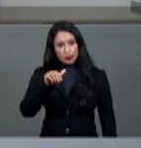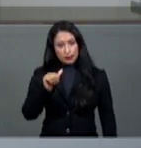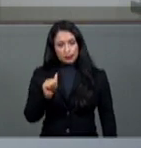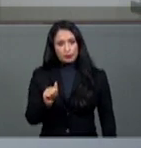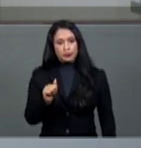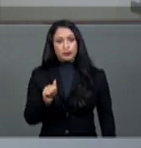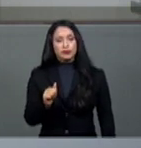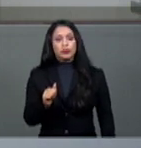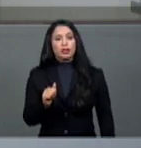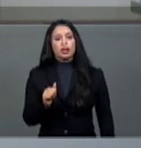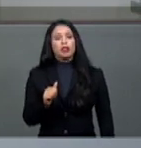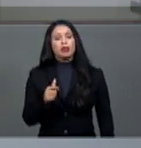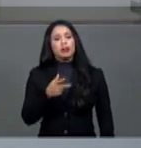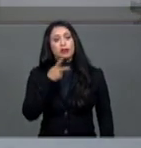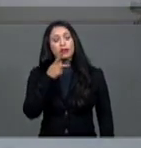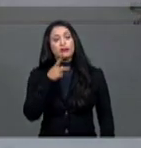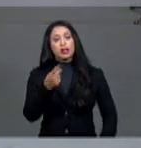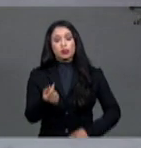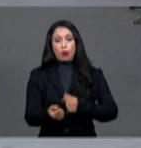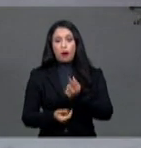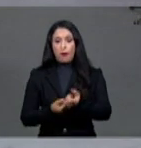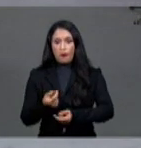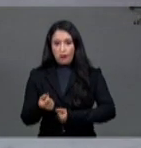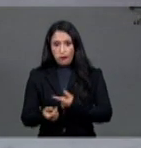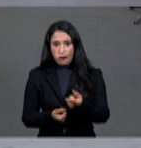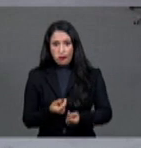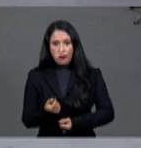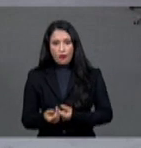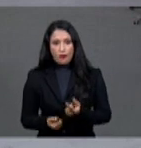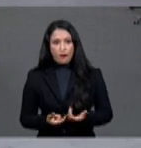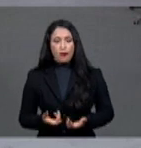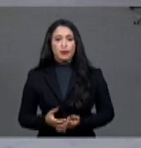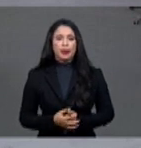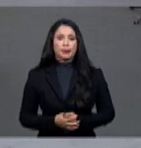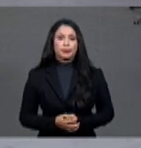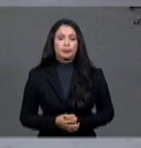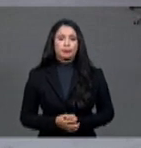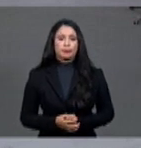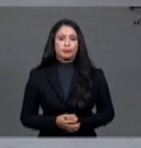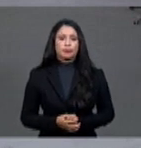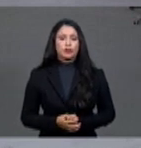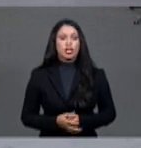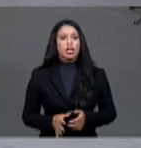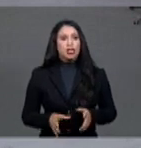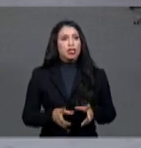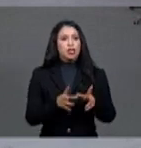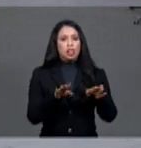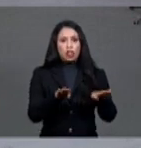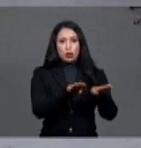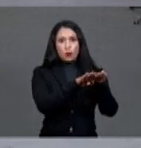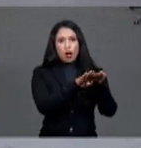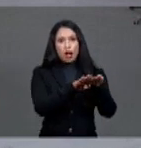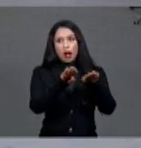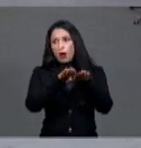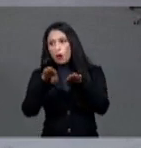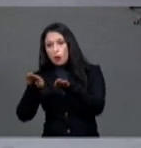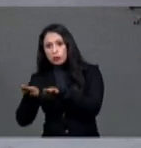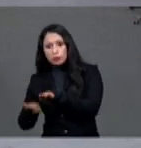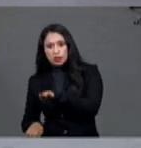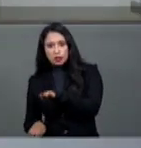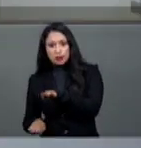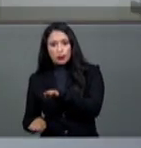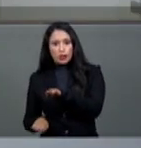falar sobre a economia a Na verdade o título foi dado economia igual ou desigual Porque a Constituição Brasileira estabelece